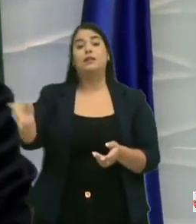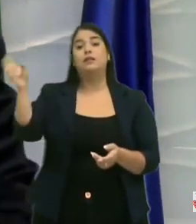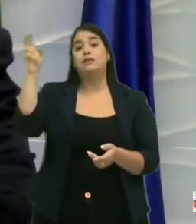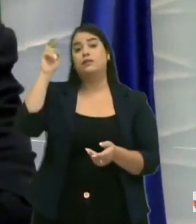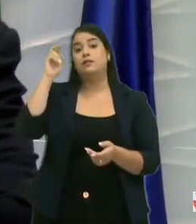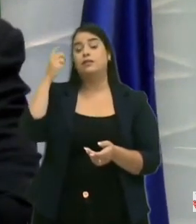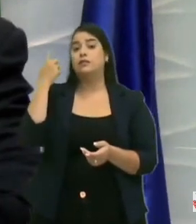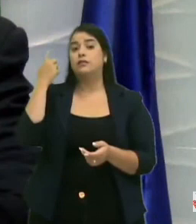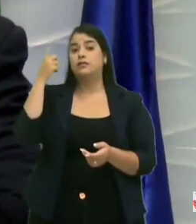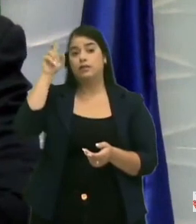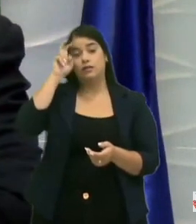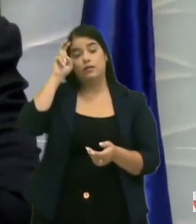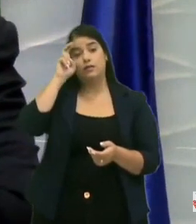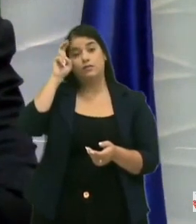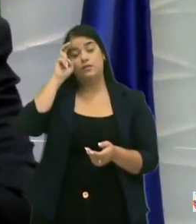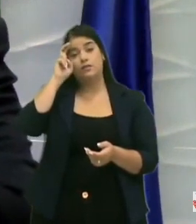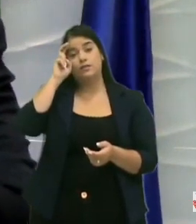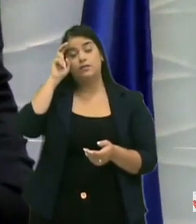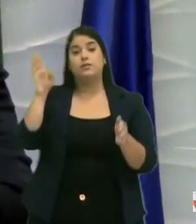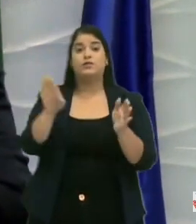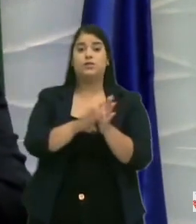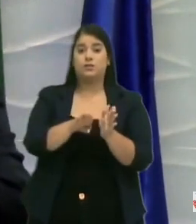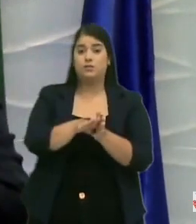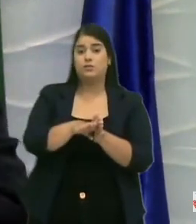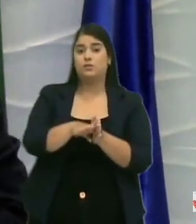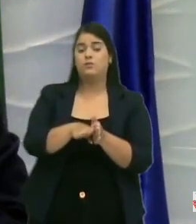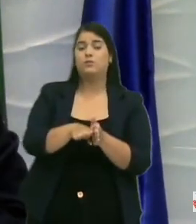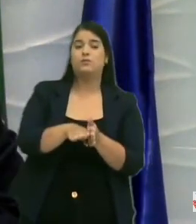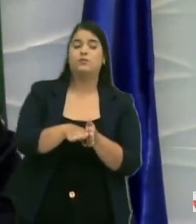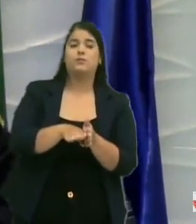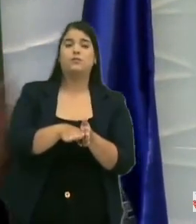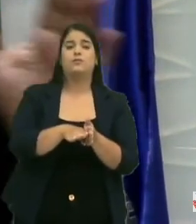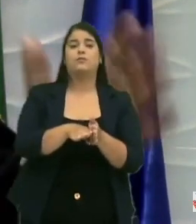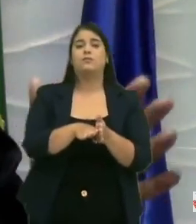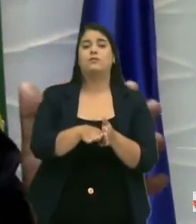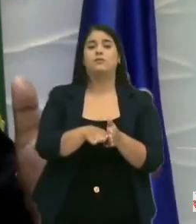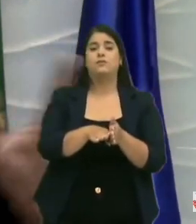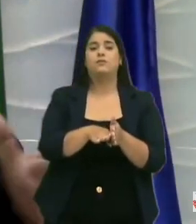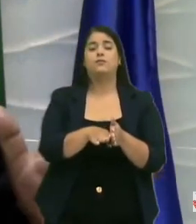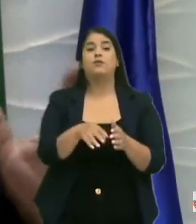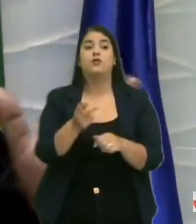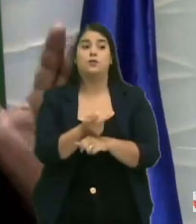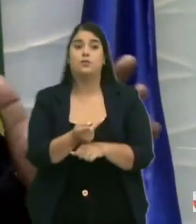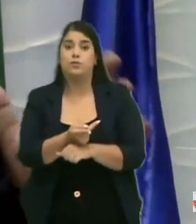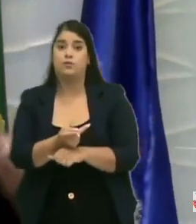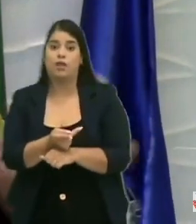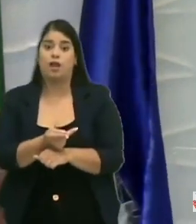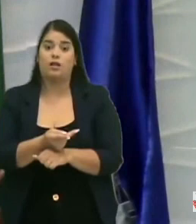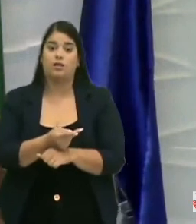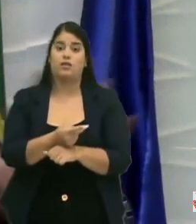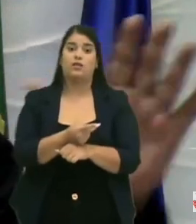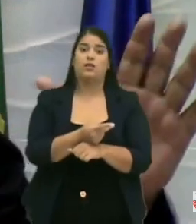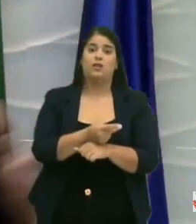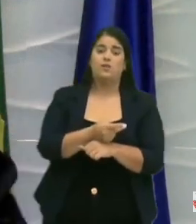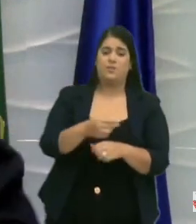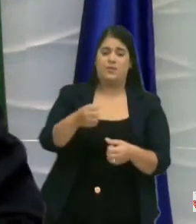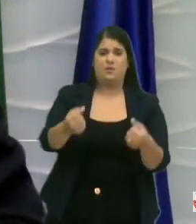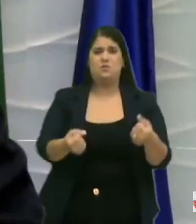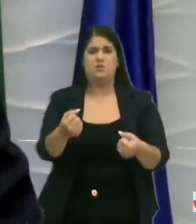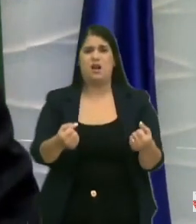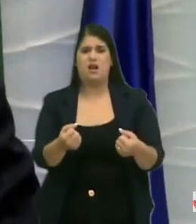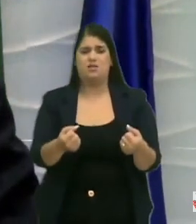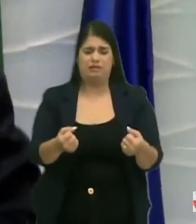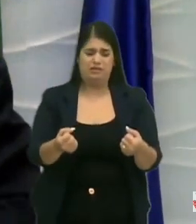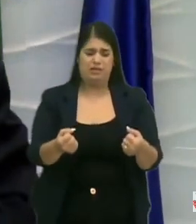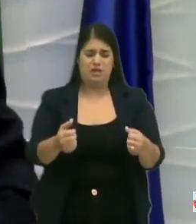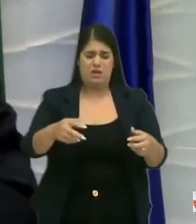Quinta-feira, a gente chegou. Quando foi buscar ela, não, o carro já atolou. Ela